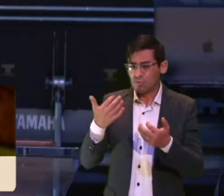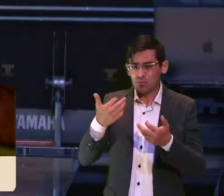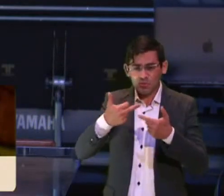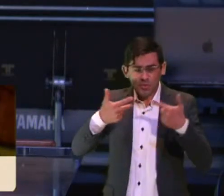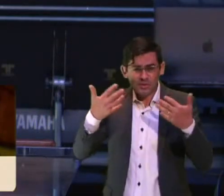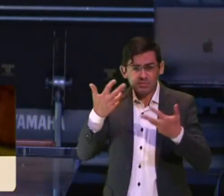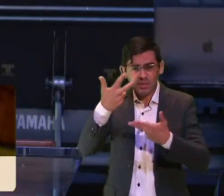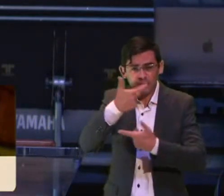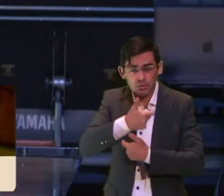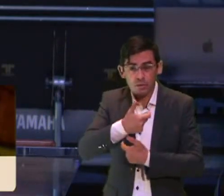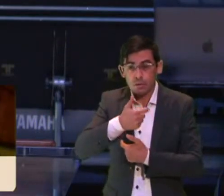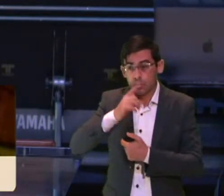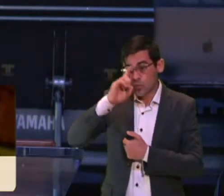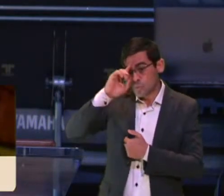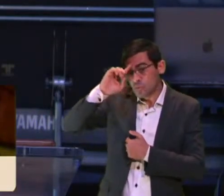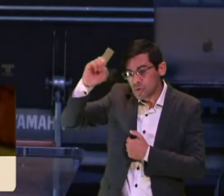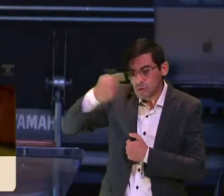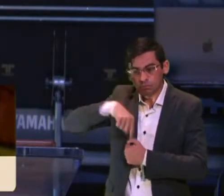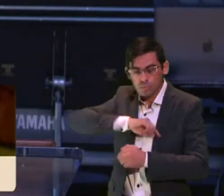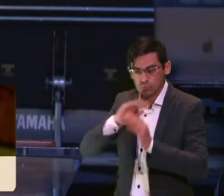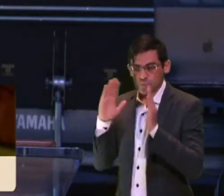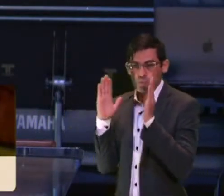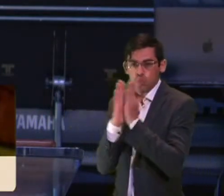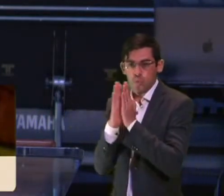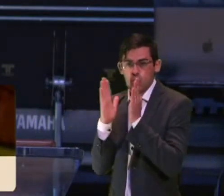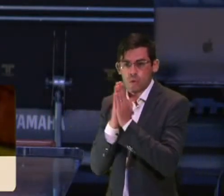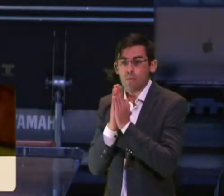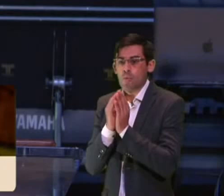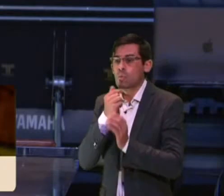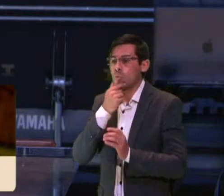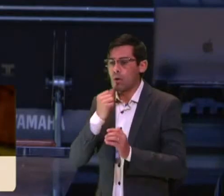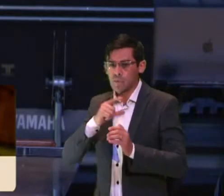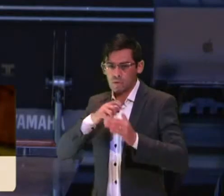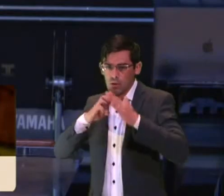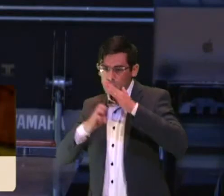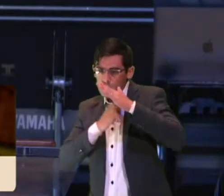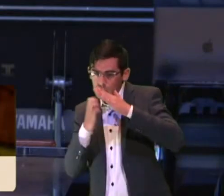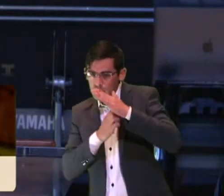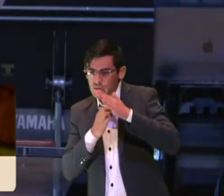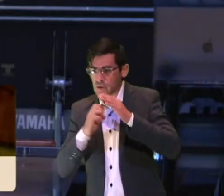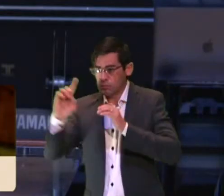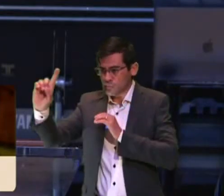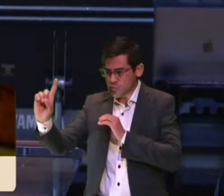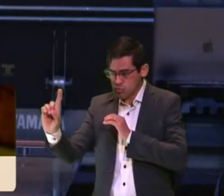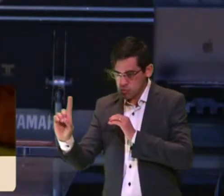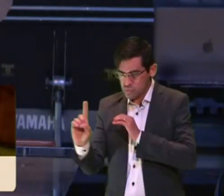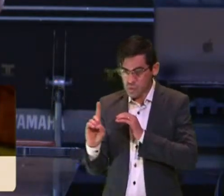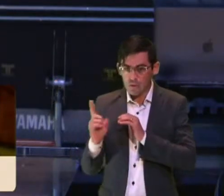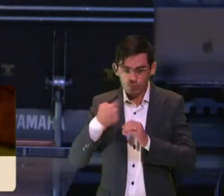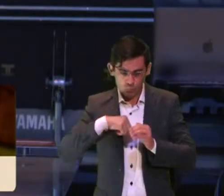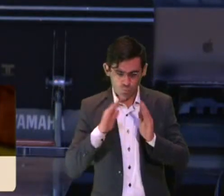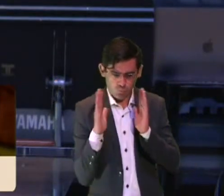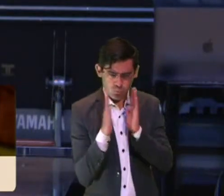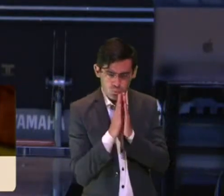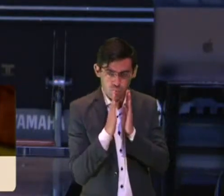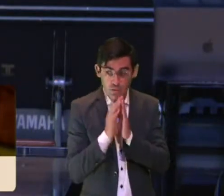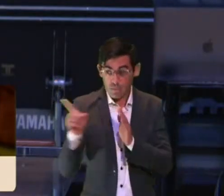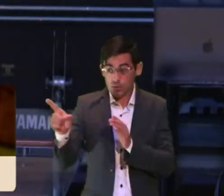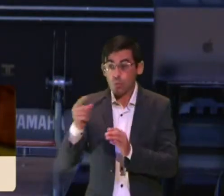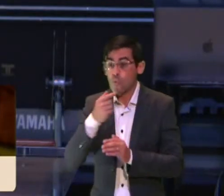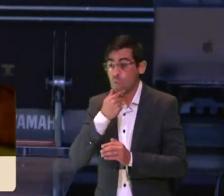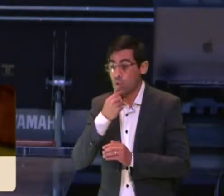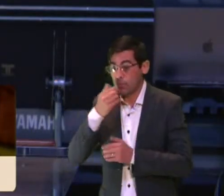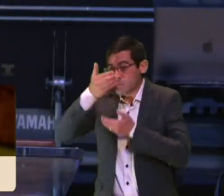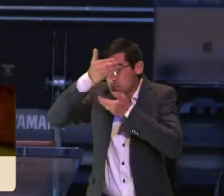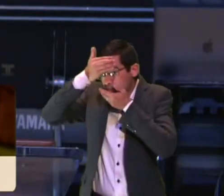orando, veio um empresário, pediu oração. E depois que oramos por ele, muçulmano, mas alguém falou que nós orávamos e os